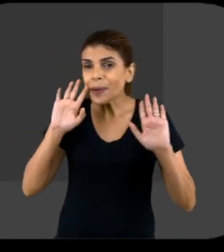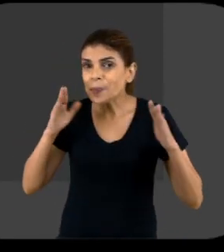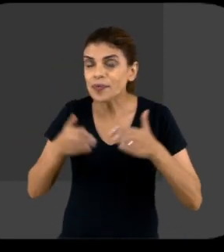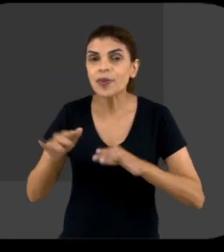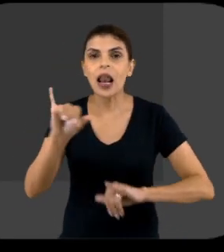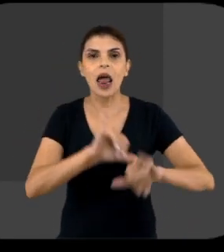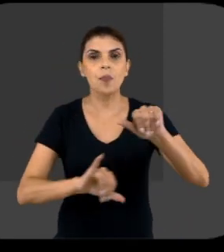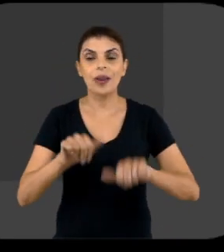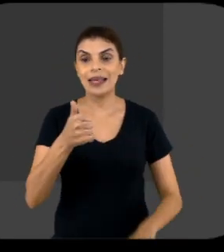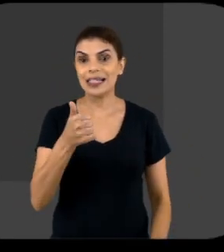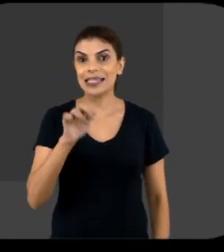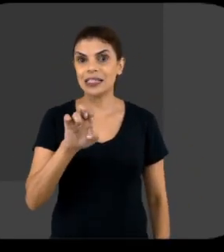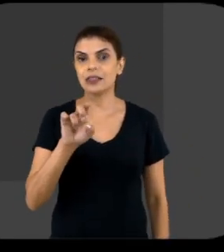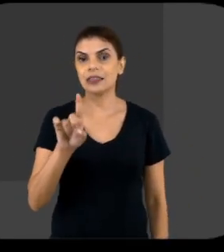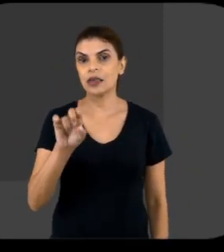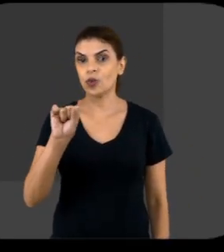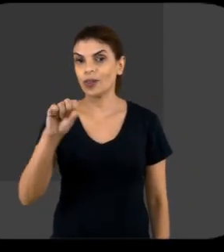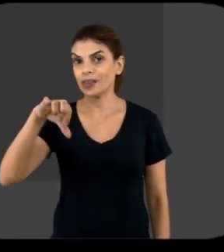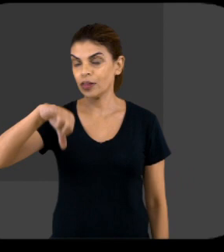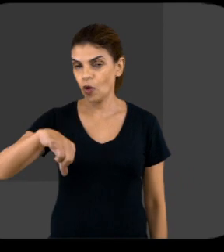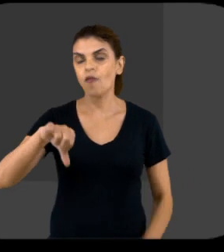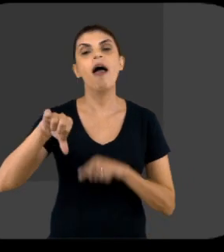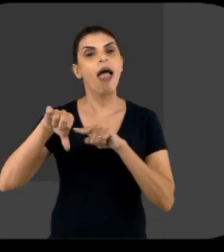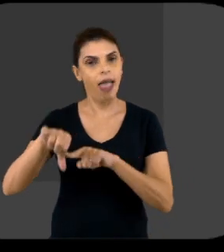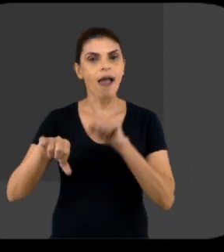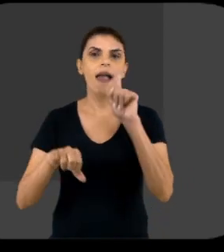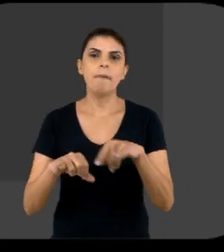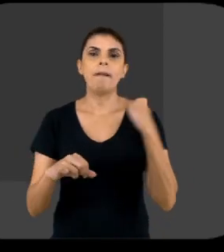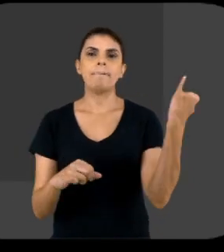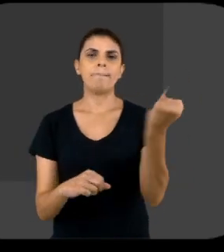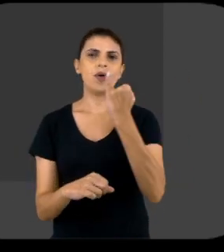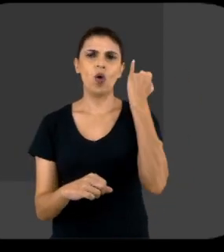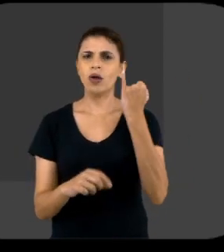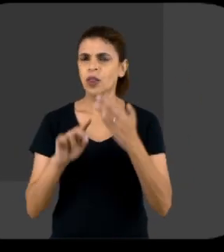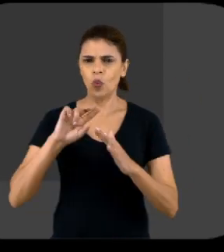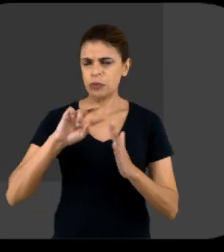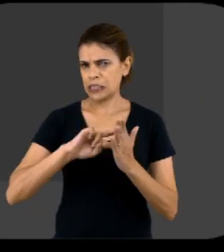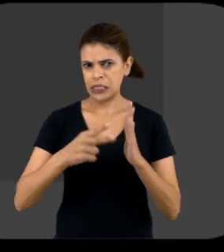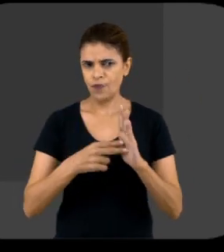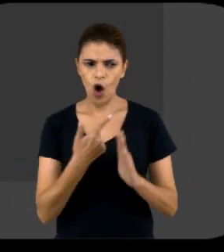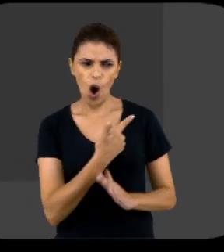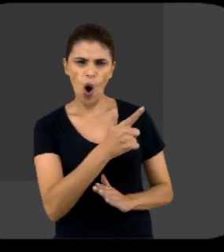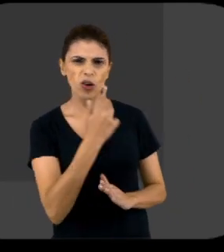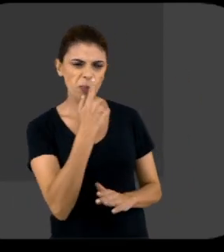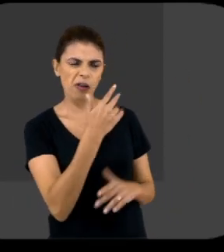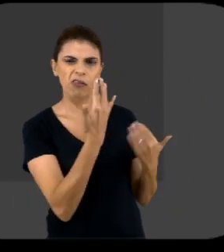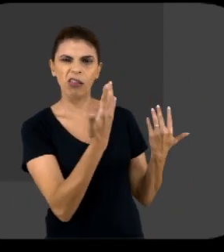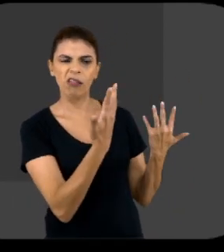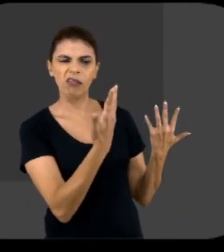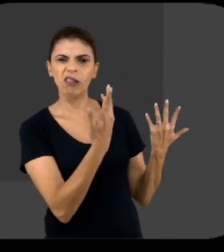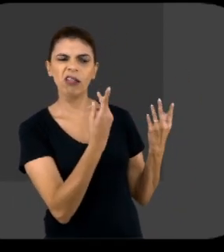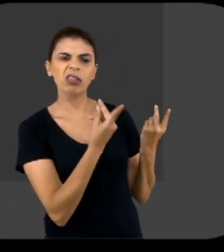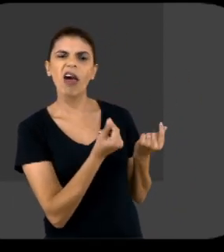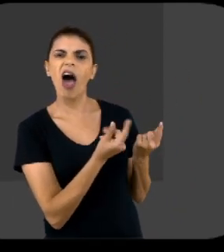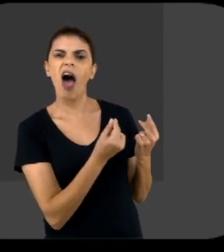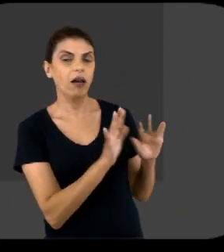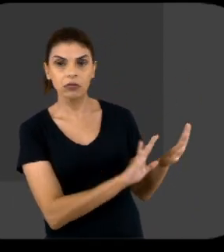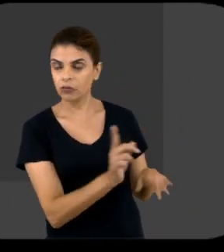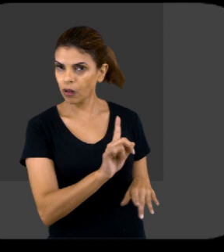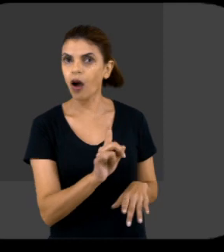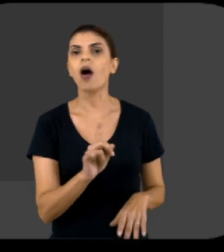para o laboratório clínico é a ISO 15189. Não significa que as demais normas ISO, a